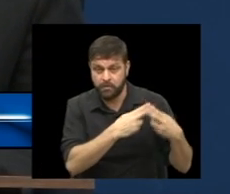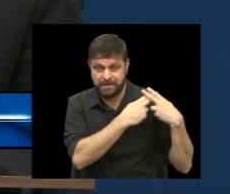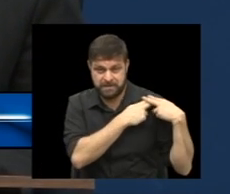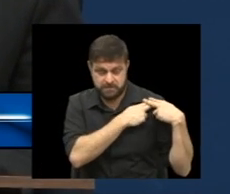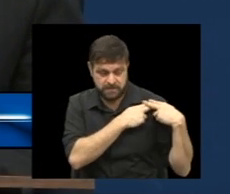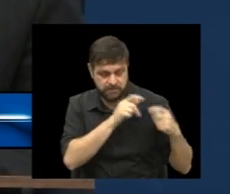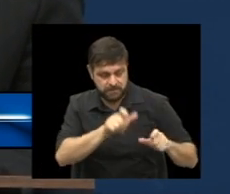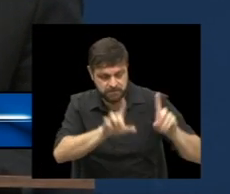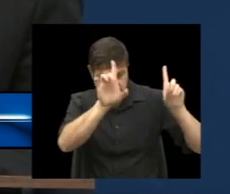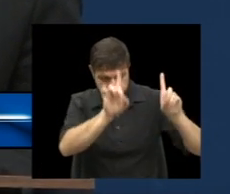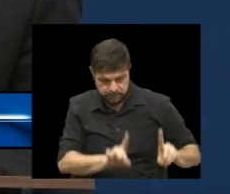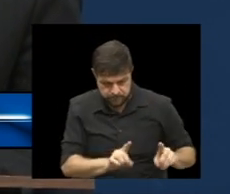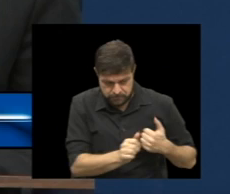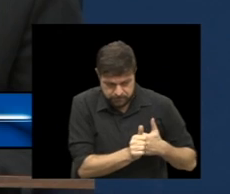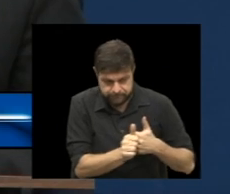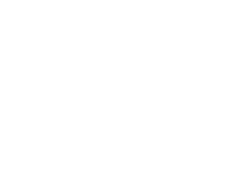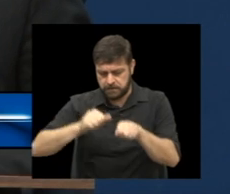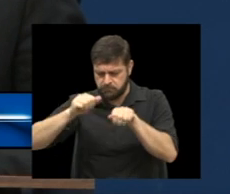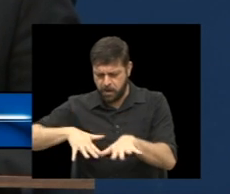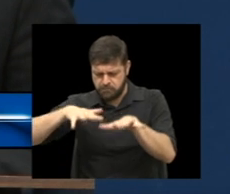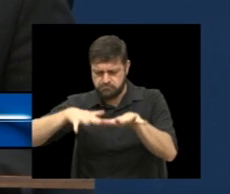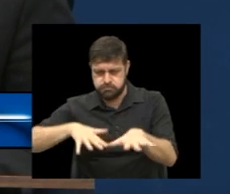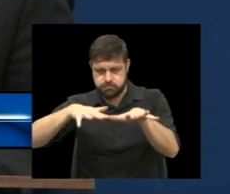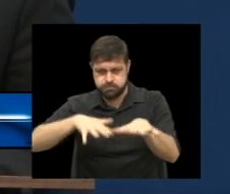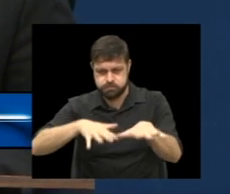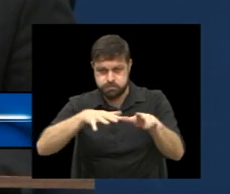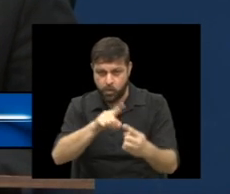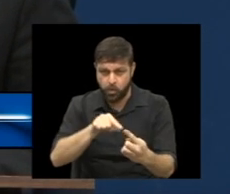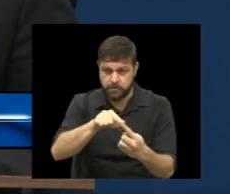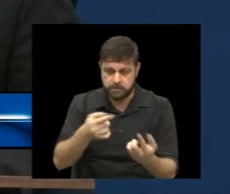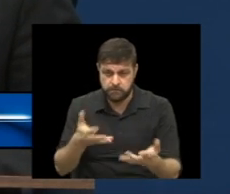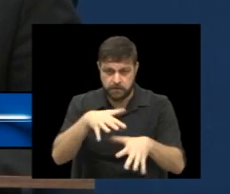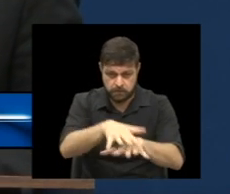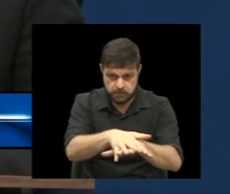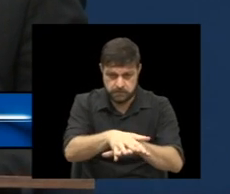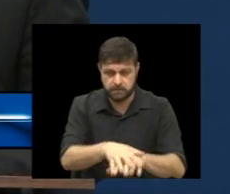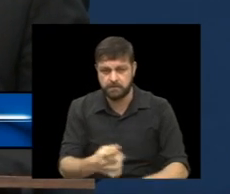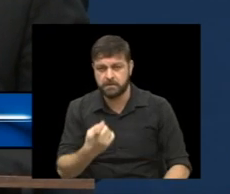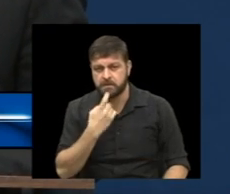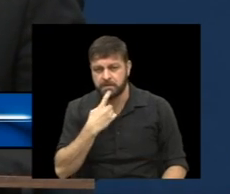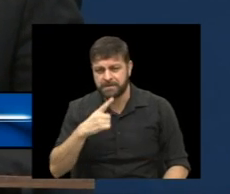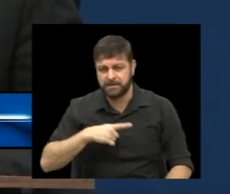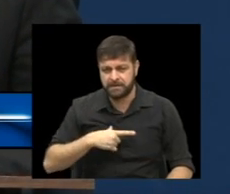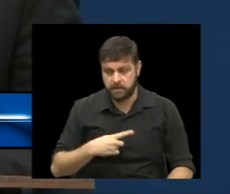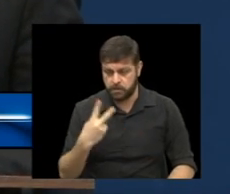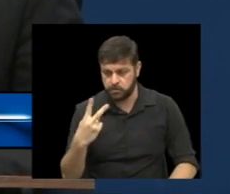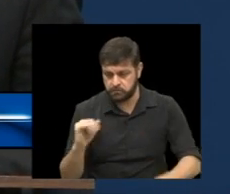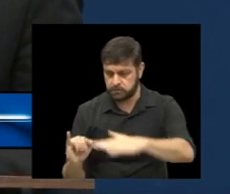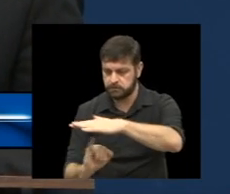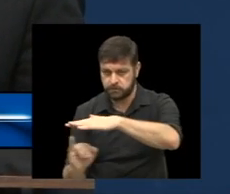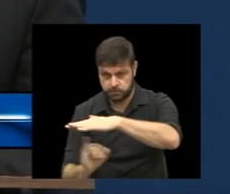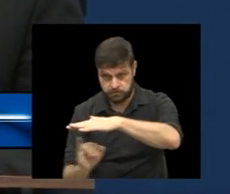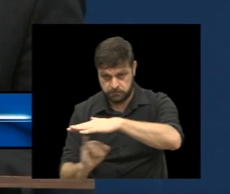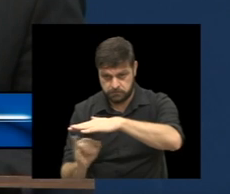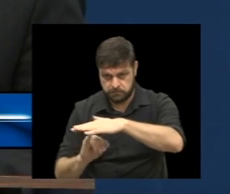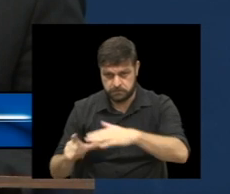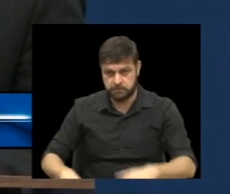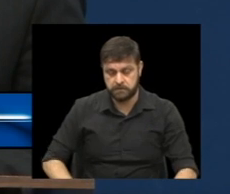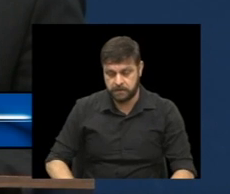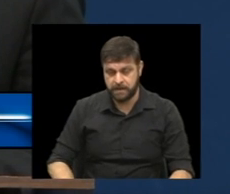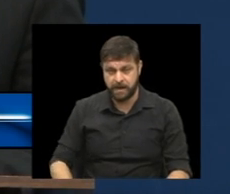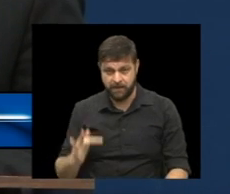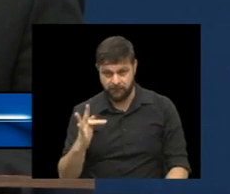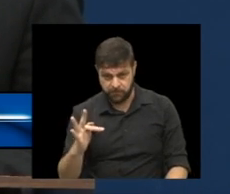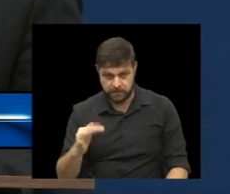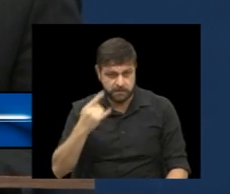está acompanhando isso daí constantemente. Em Campinas, nós temos duas instituições, onde é a Fundação Síndrome